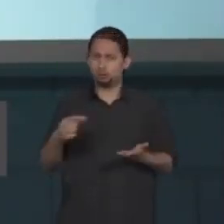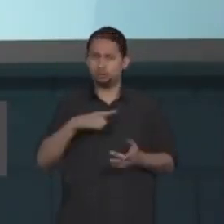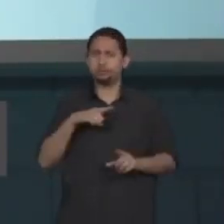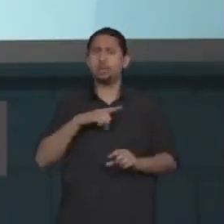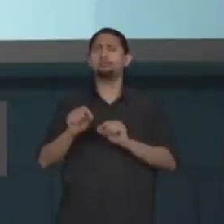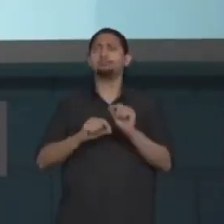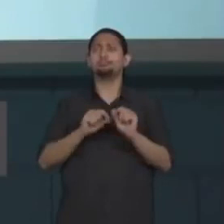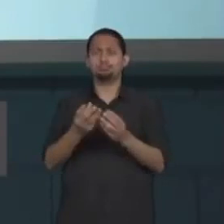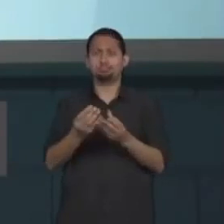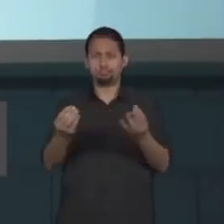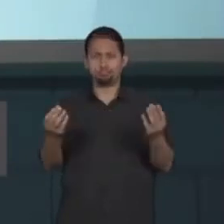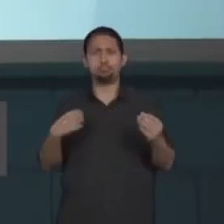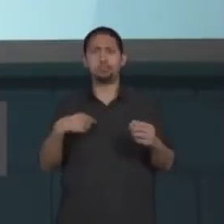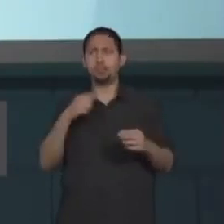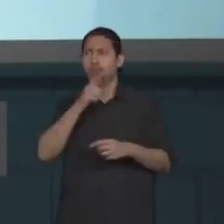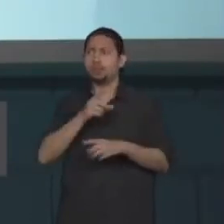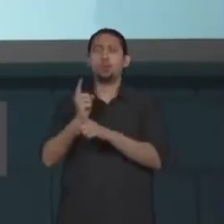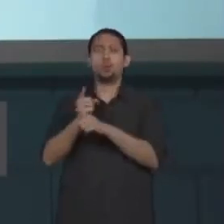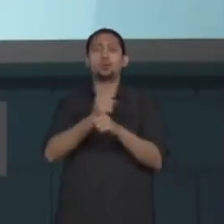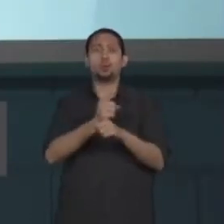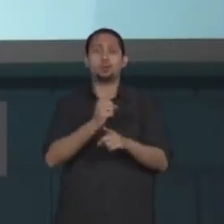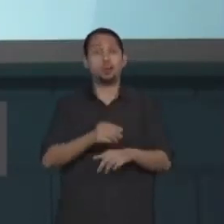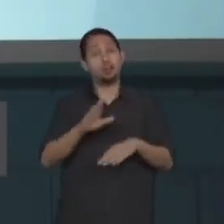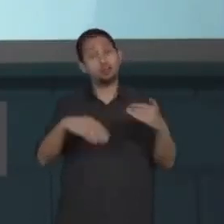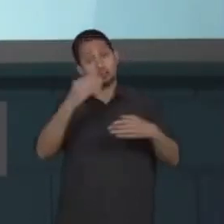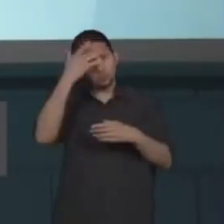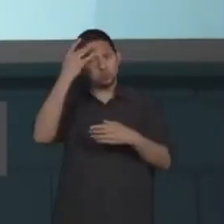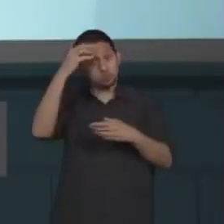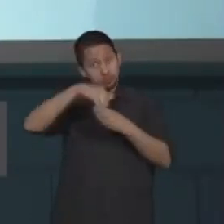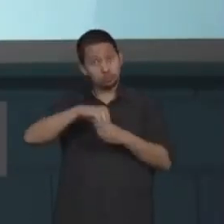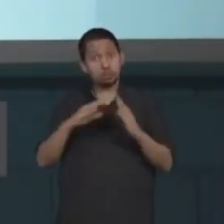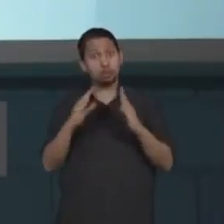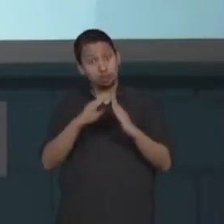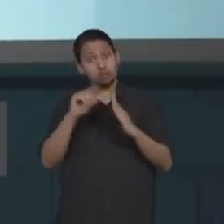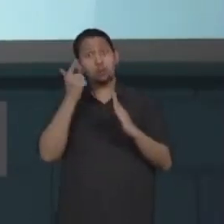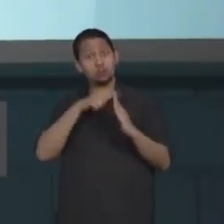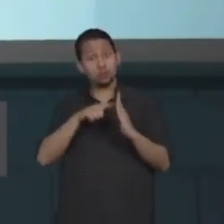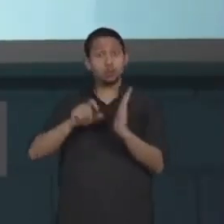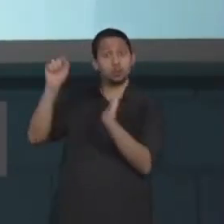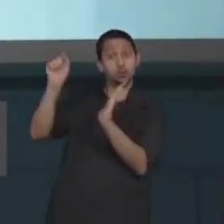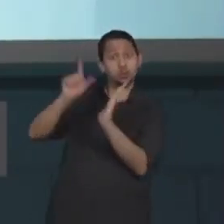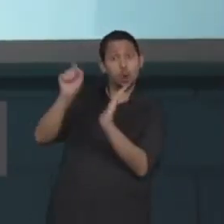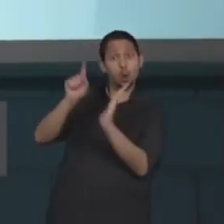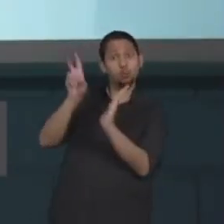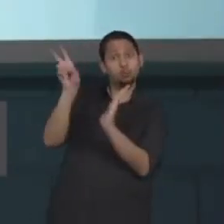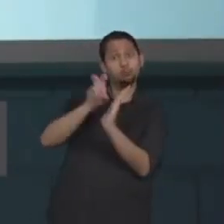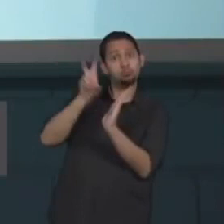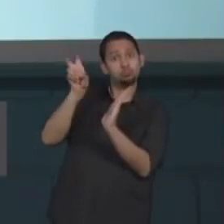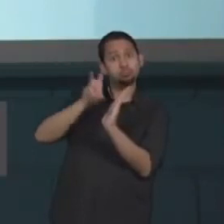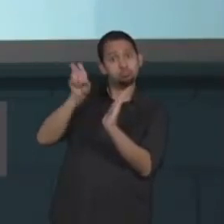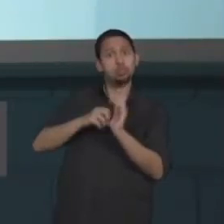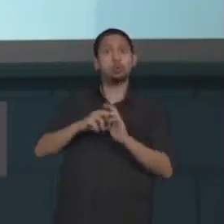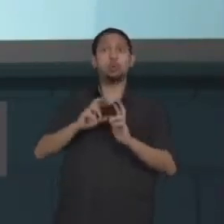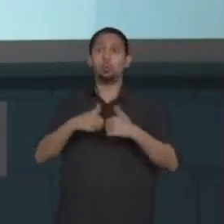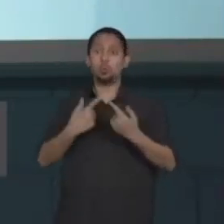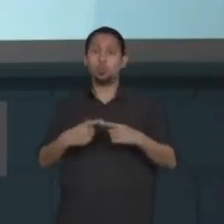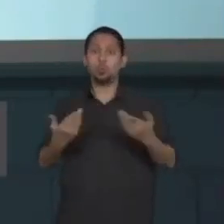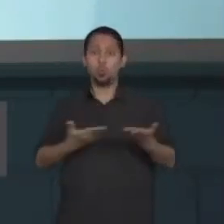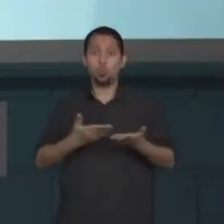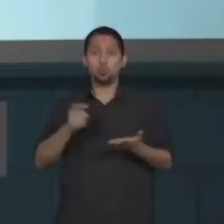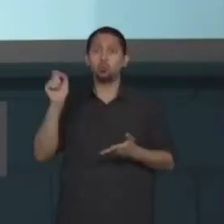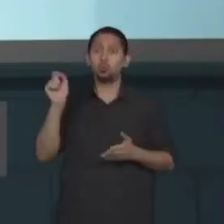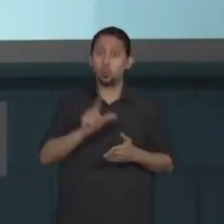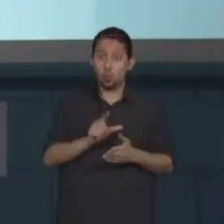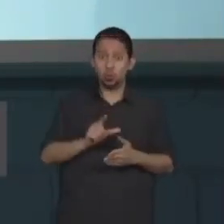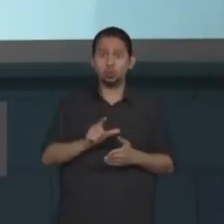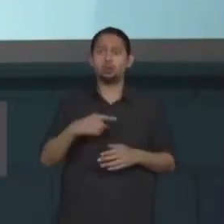utilizado hoje em dia tem muitas residências instalando placas solares. Hoje em dia a energia solar ela é algo